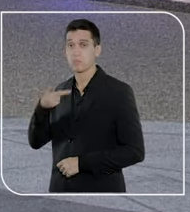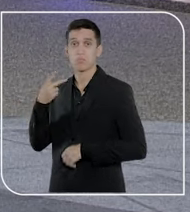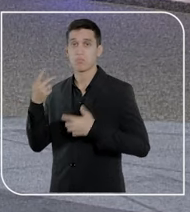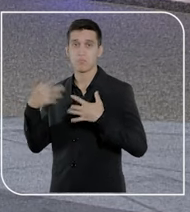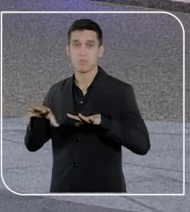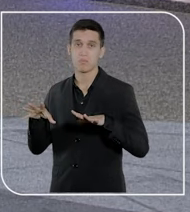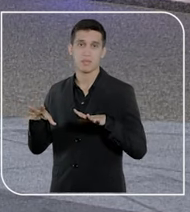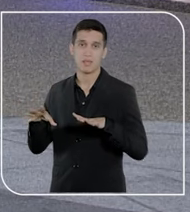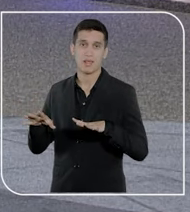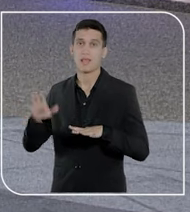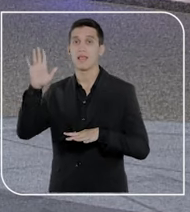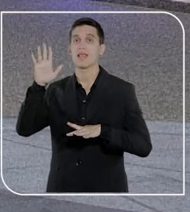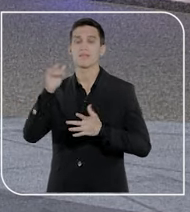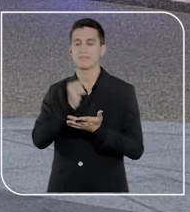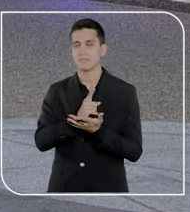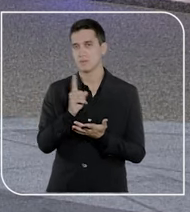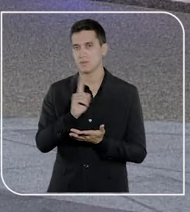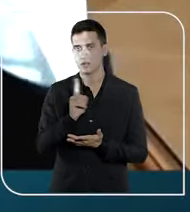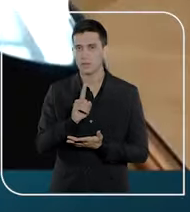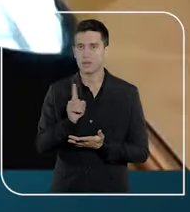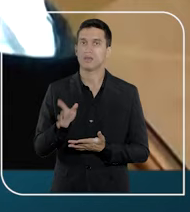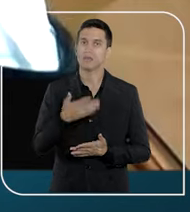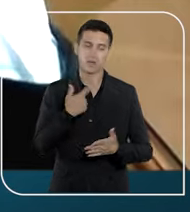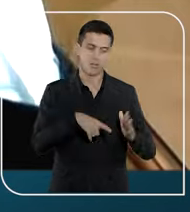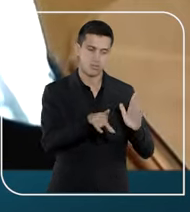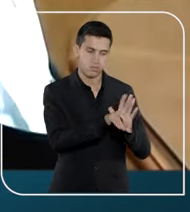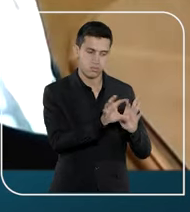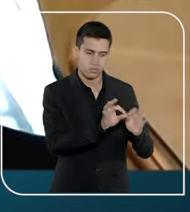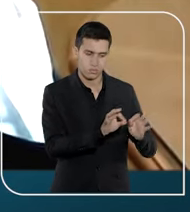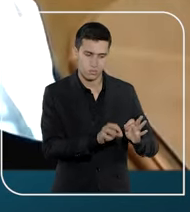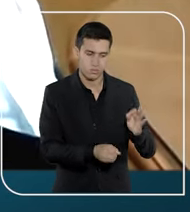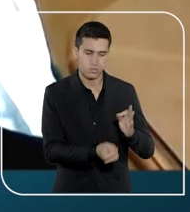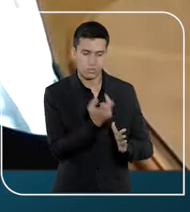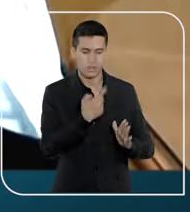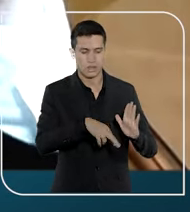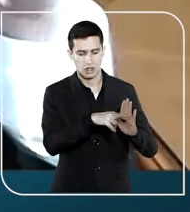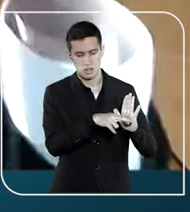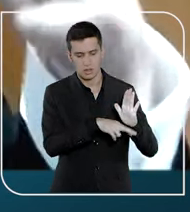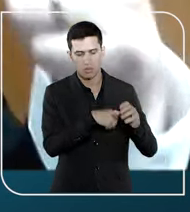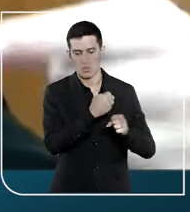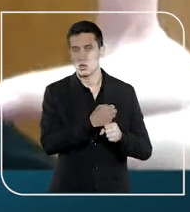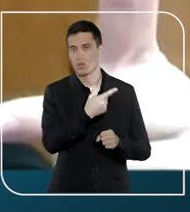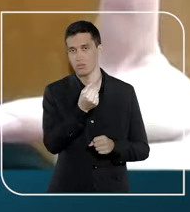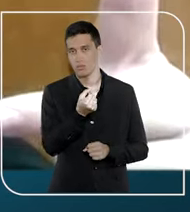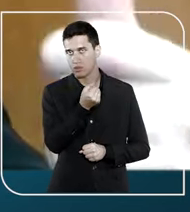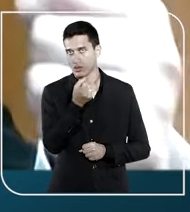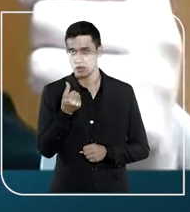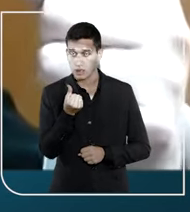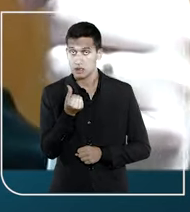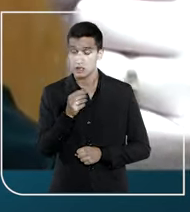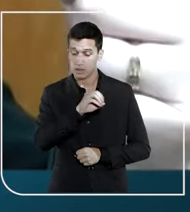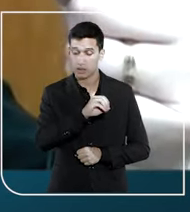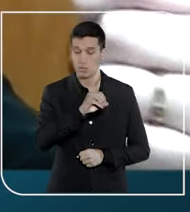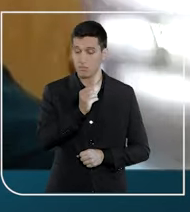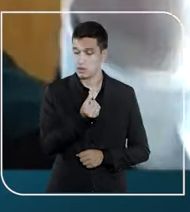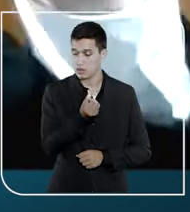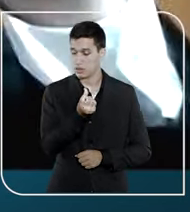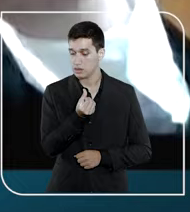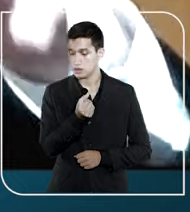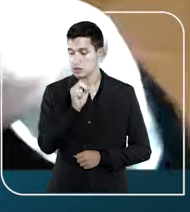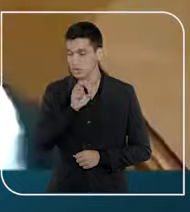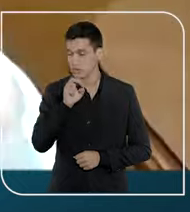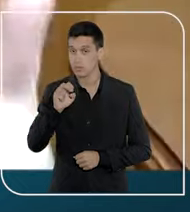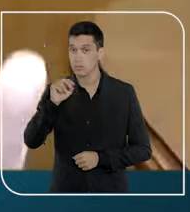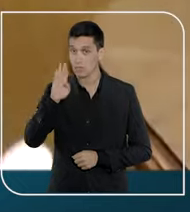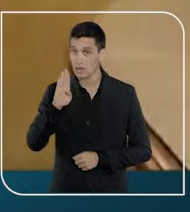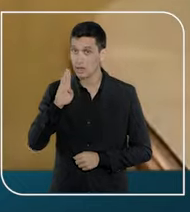o legislador criou uma regra em 2006, que era o 655B, e no novo